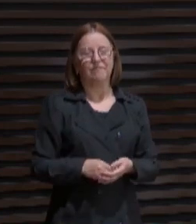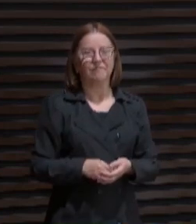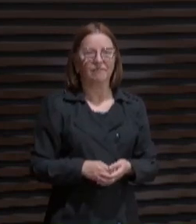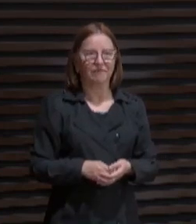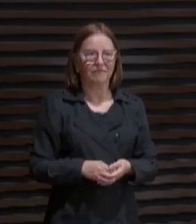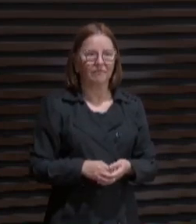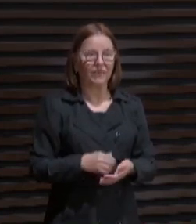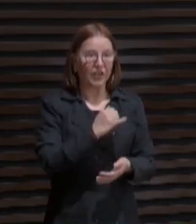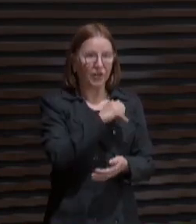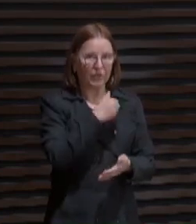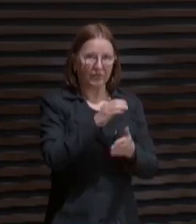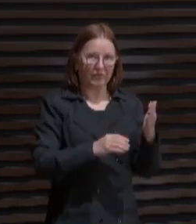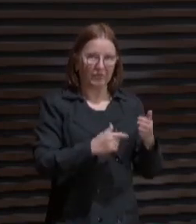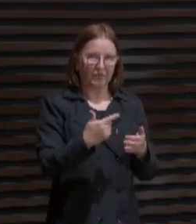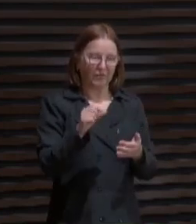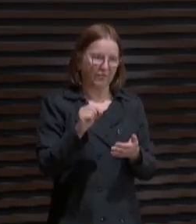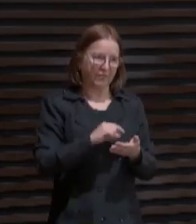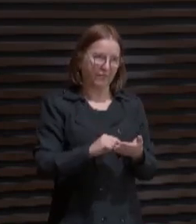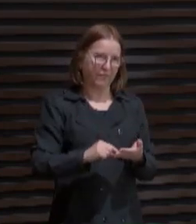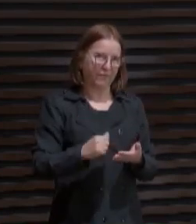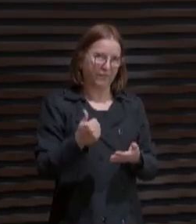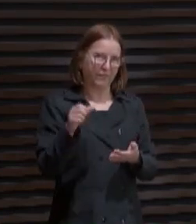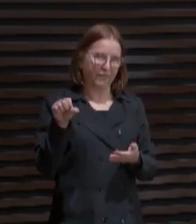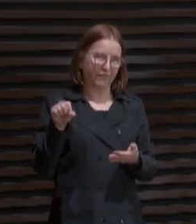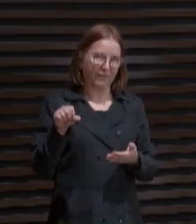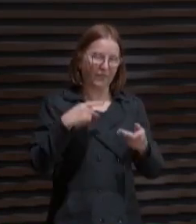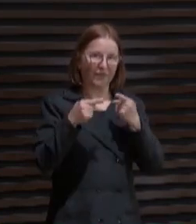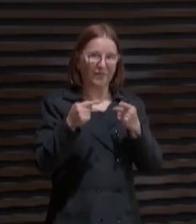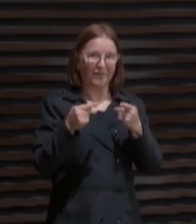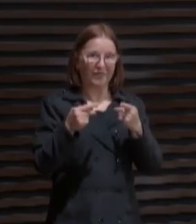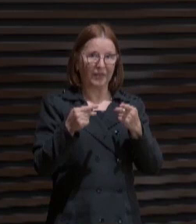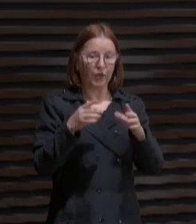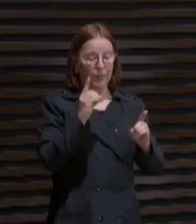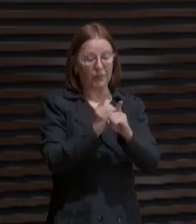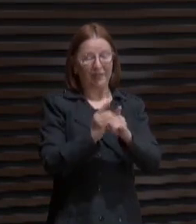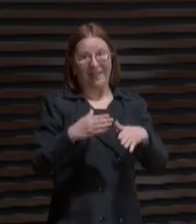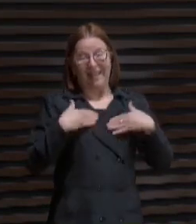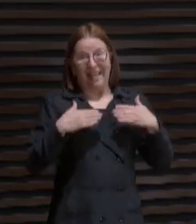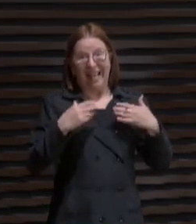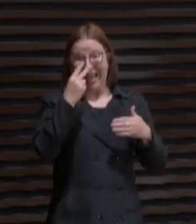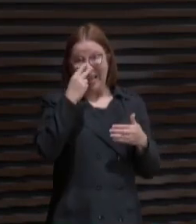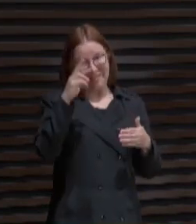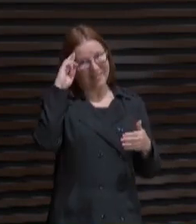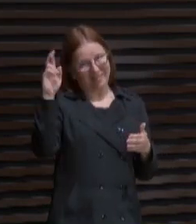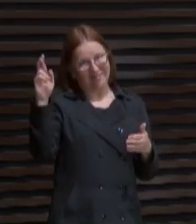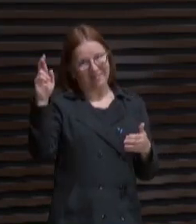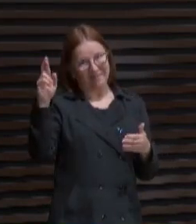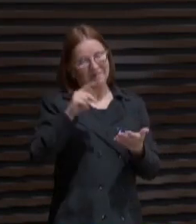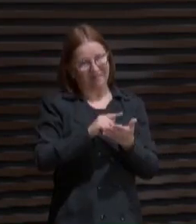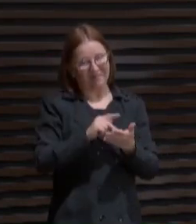Veja, João 20, 19, que nós lemos acima, diz: alegraram-se os discípulos ao verem o Senhor. Eles se